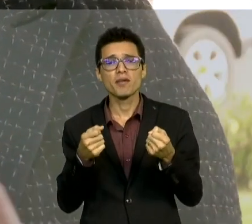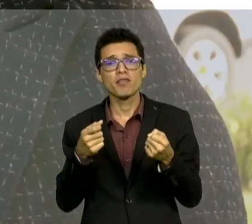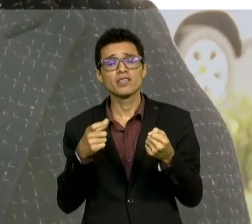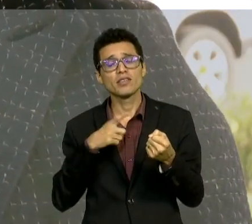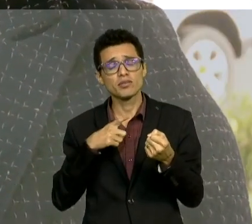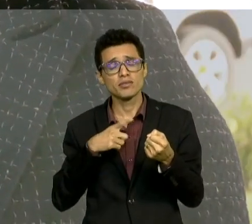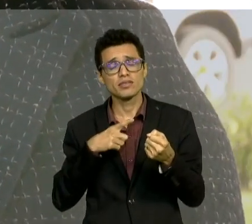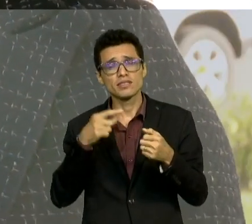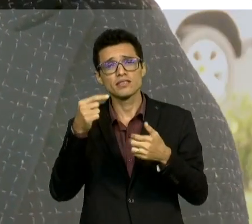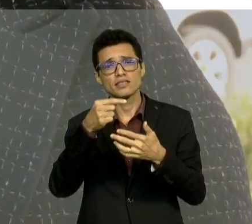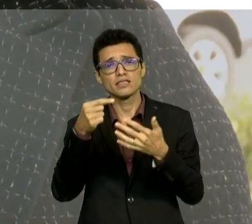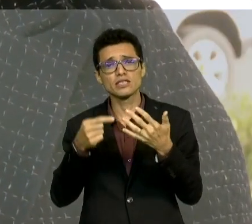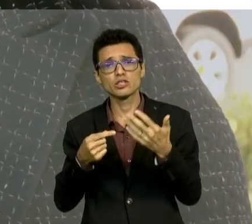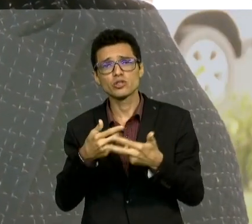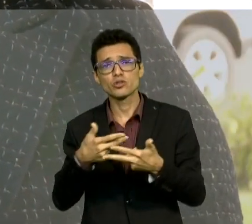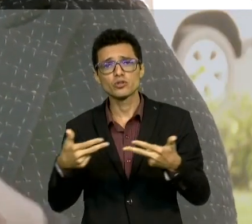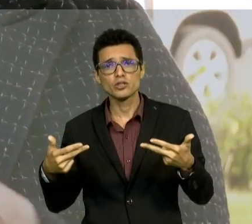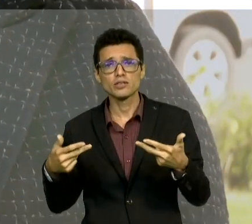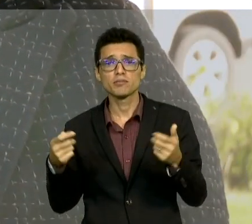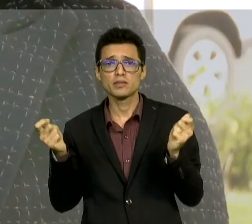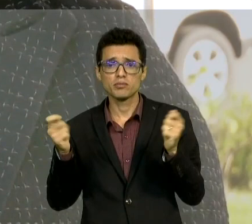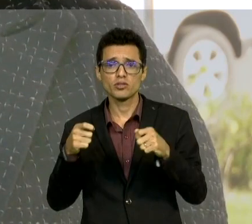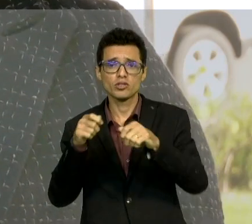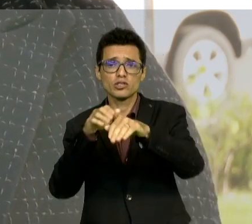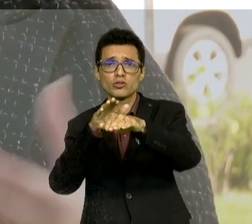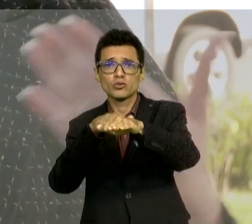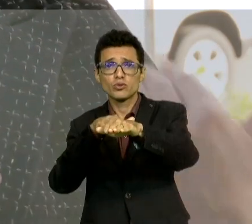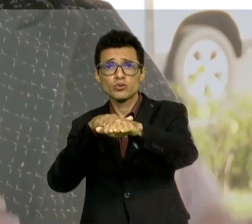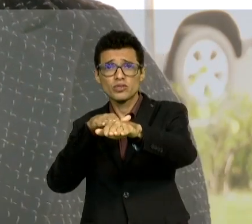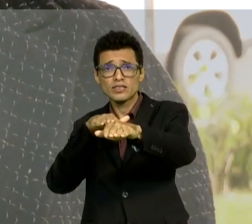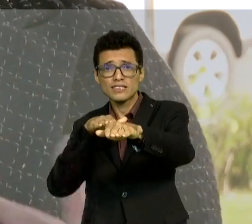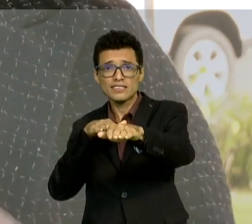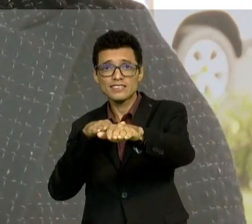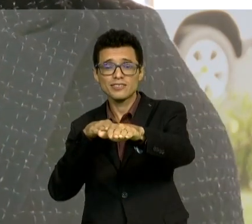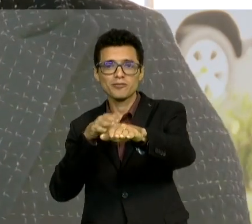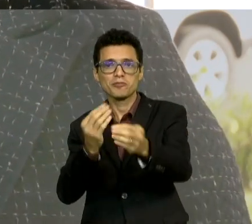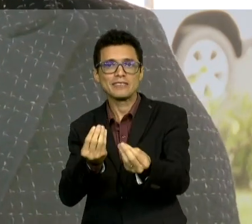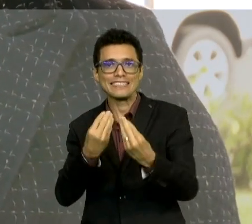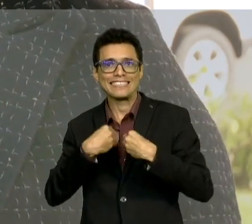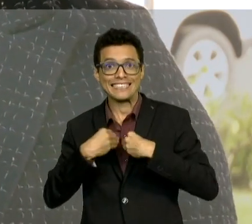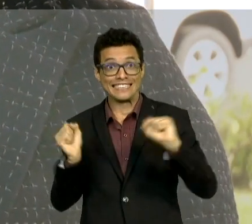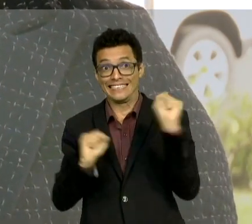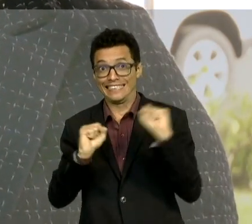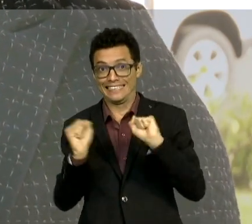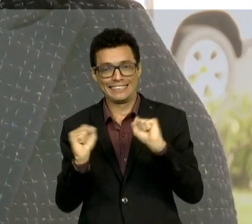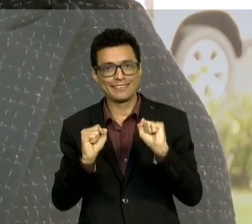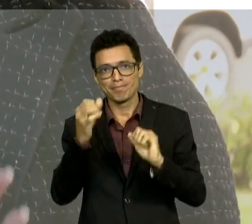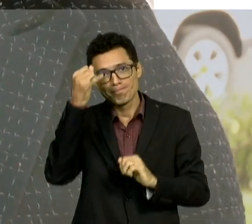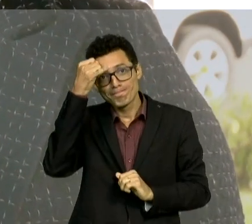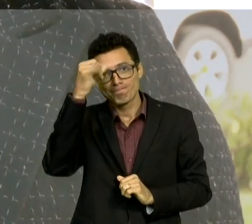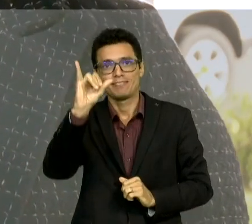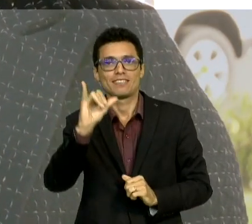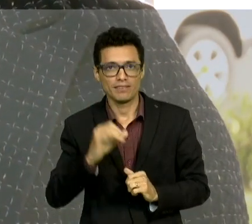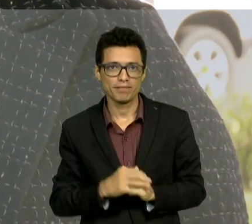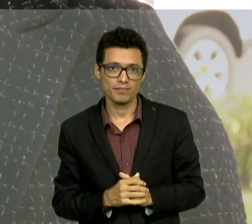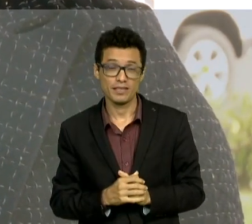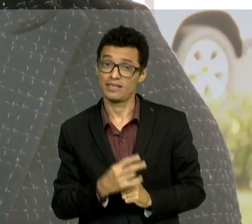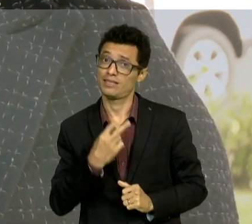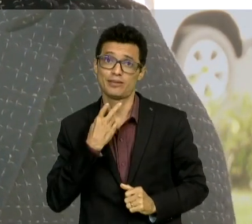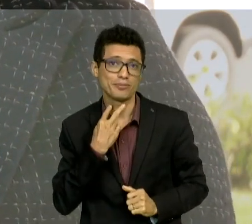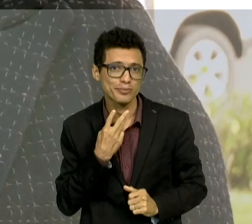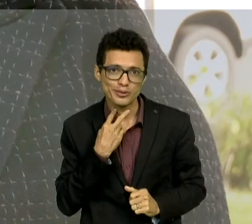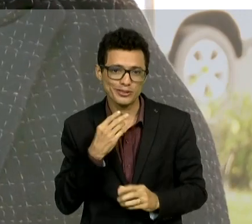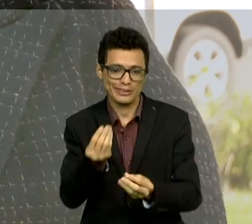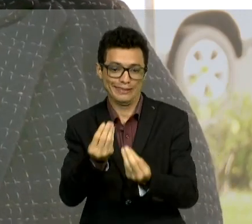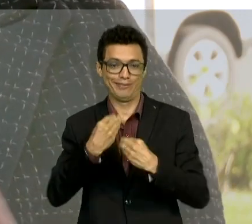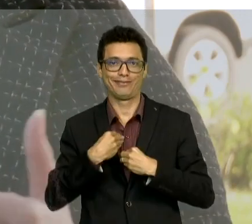o trânsito não seja o reflexo dos seus estresses que estão acumulados. Ele não pode ser esse